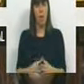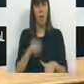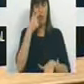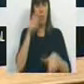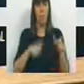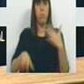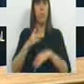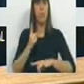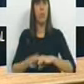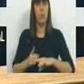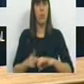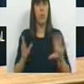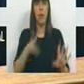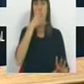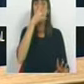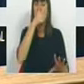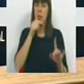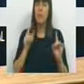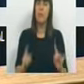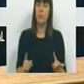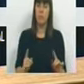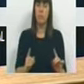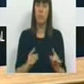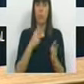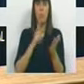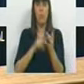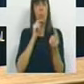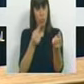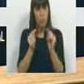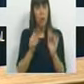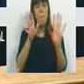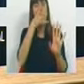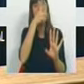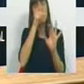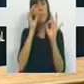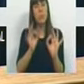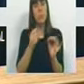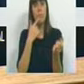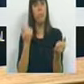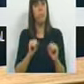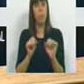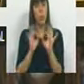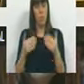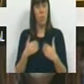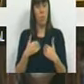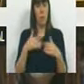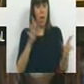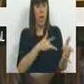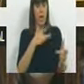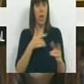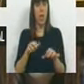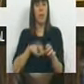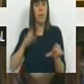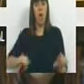pelo povo grego que, infelizmente, por razões que até podemos discutir, mas que infelizmente não pôde ter, como nós e os irlandeses,